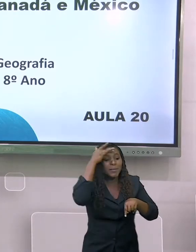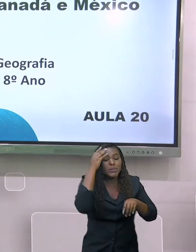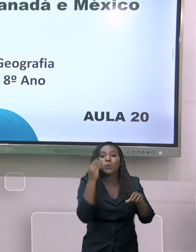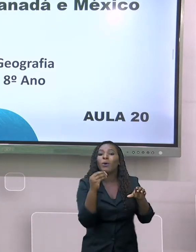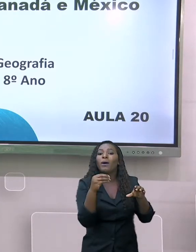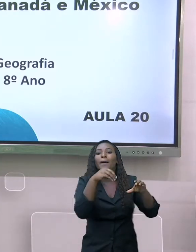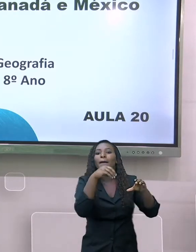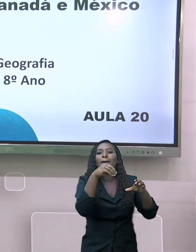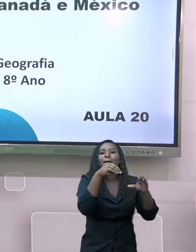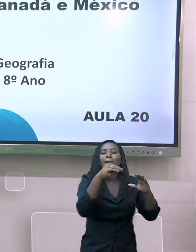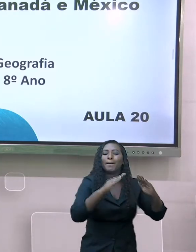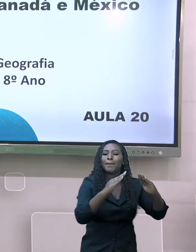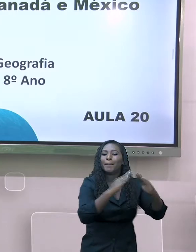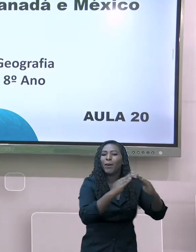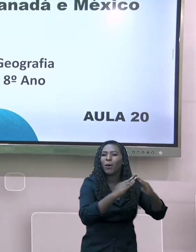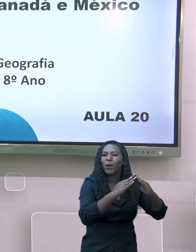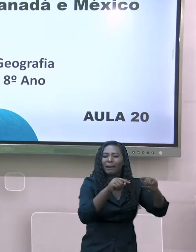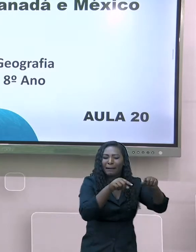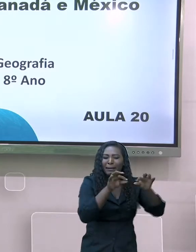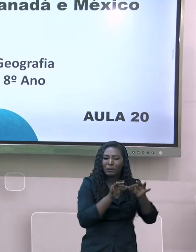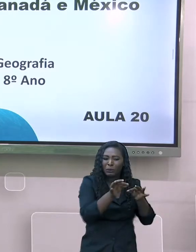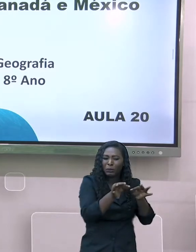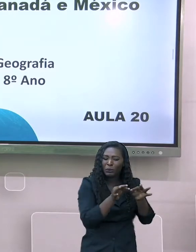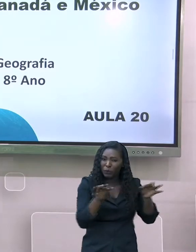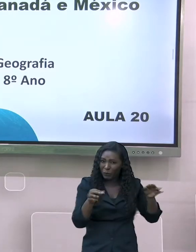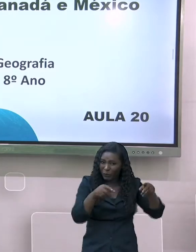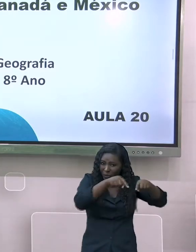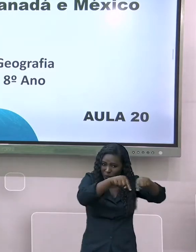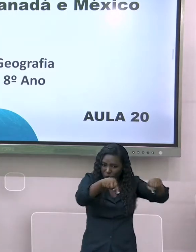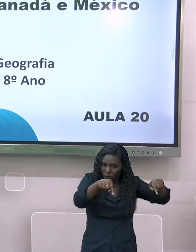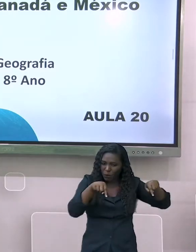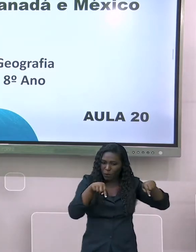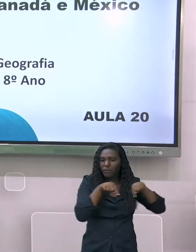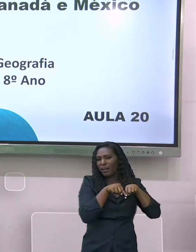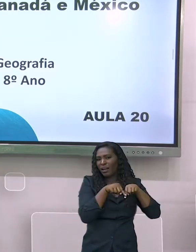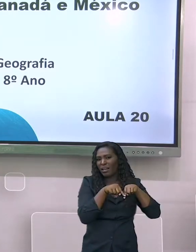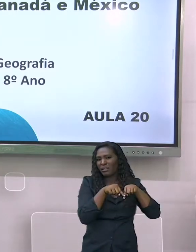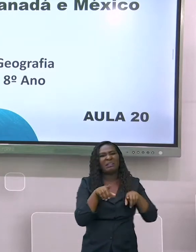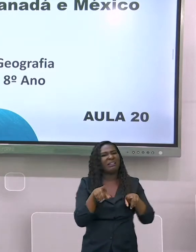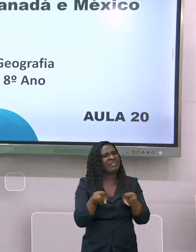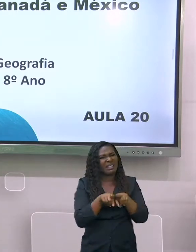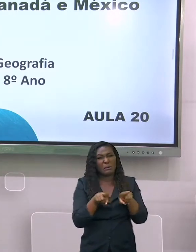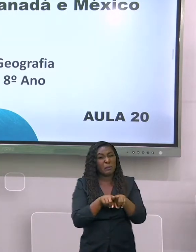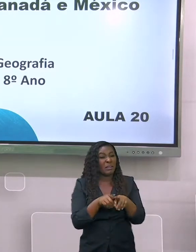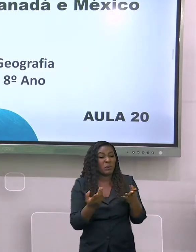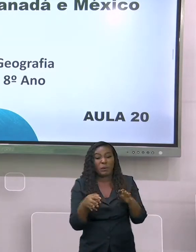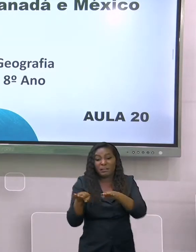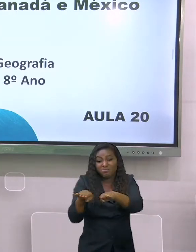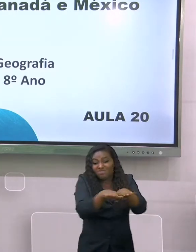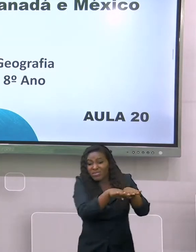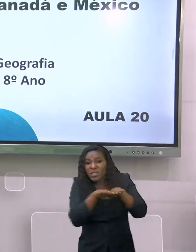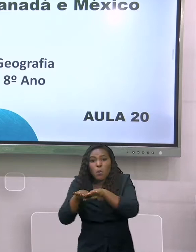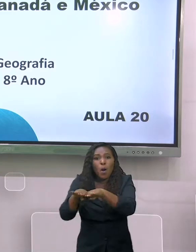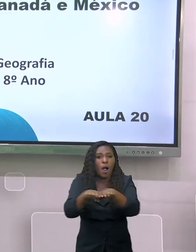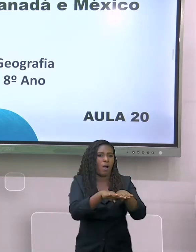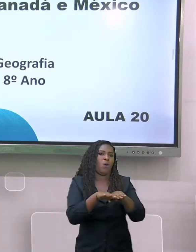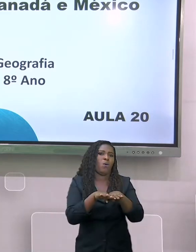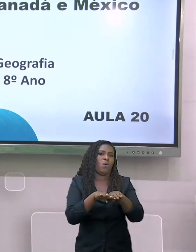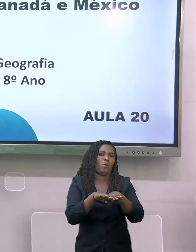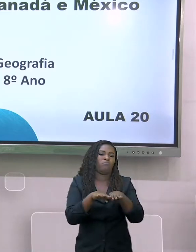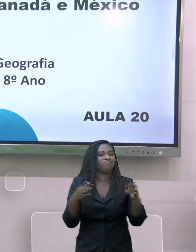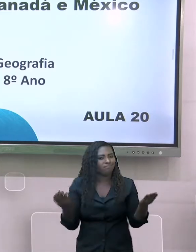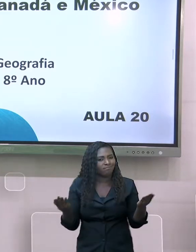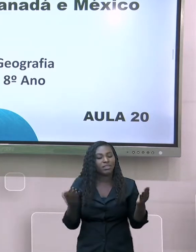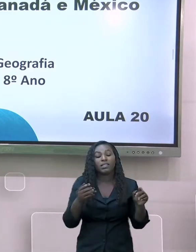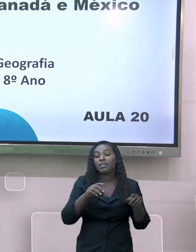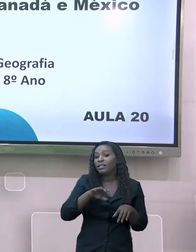fazendo uma lembrança, o nome, a origem do nome Canadá, ele